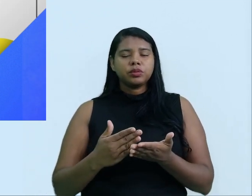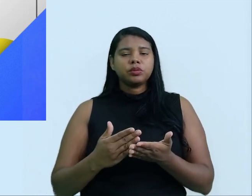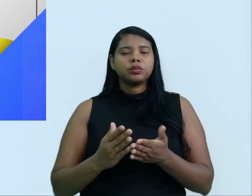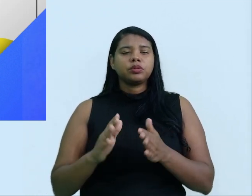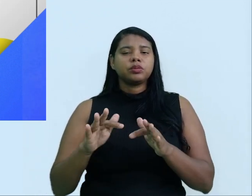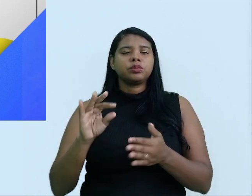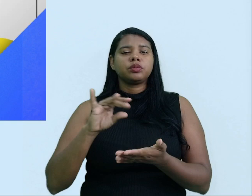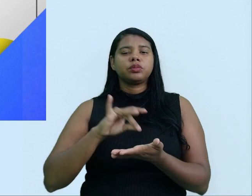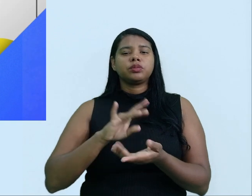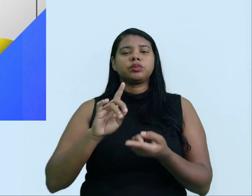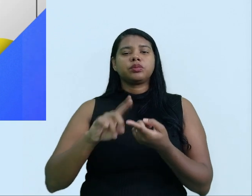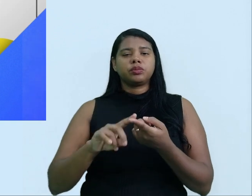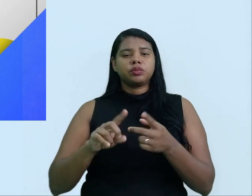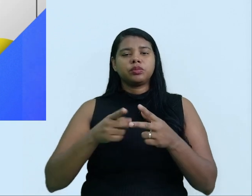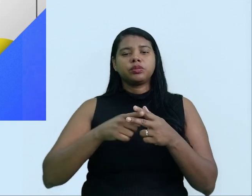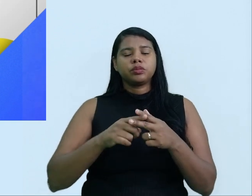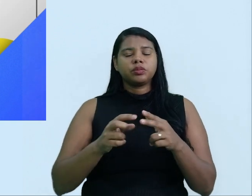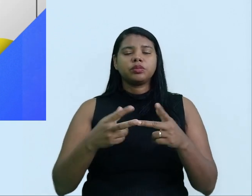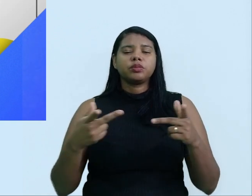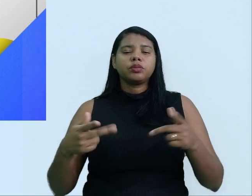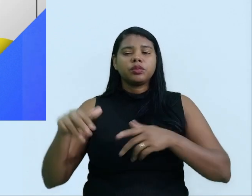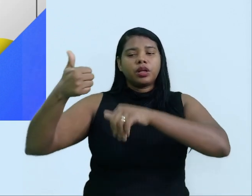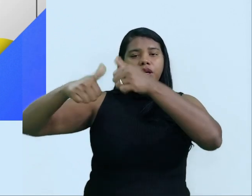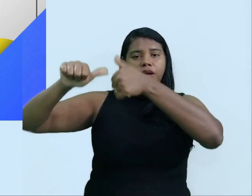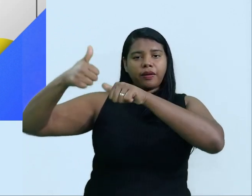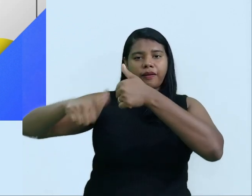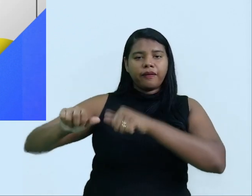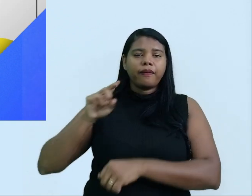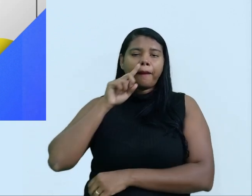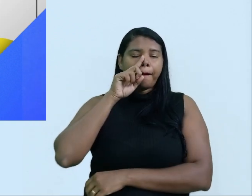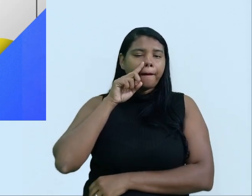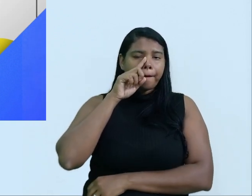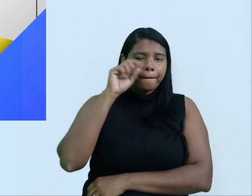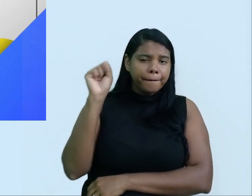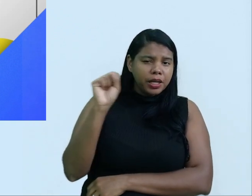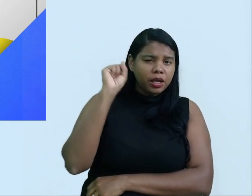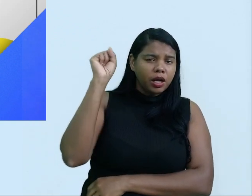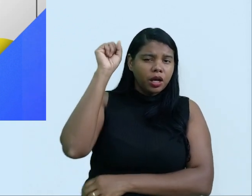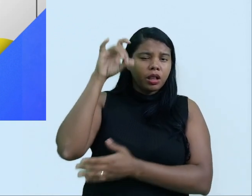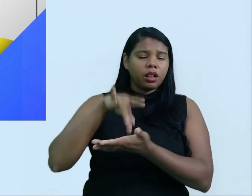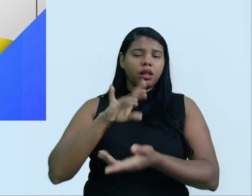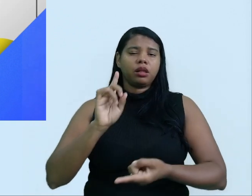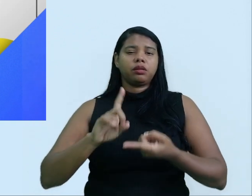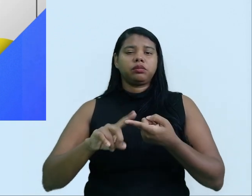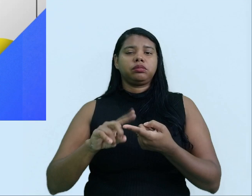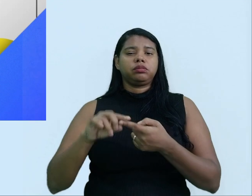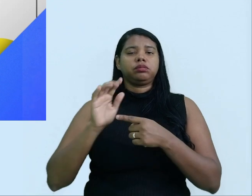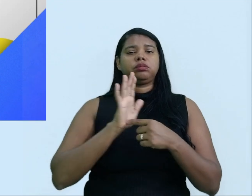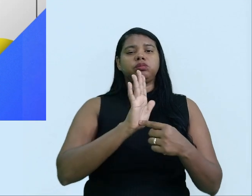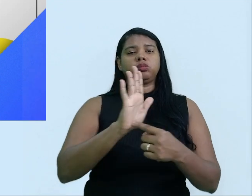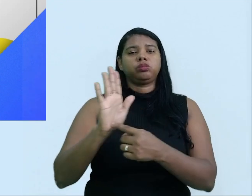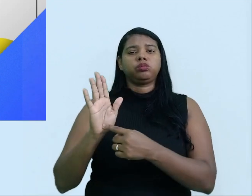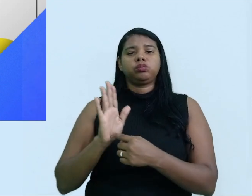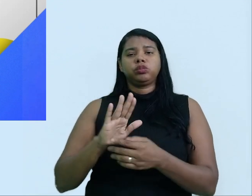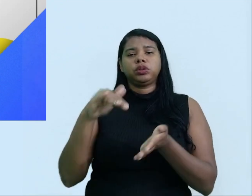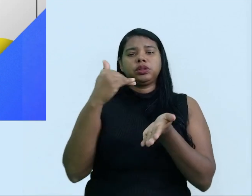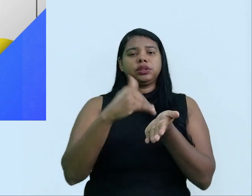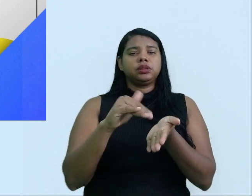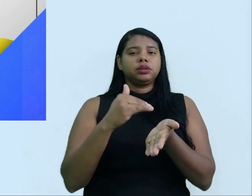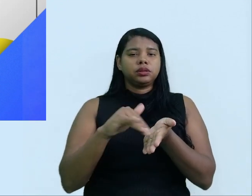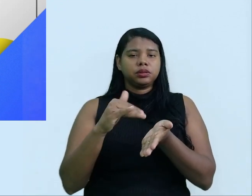alguma ferramenta que vai avaliar os riscos, tá? E essas ferramentas, elas são disponibilizadas pela